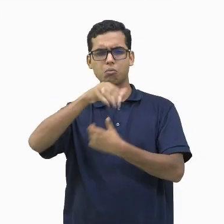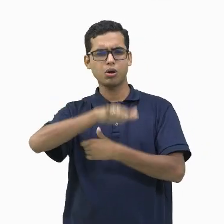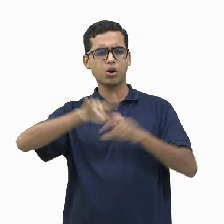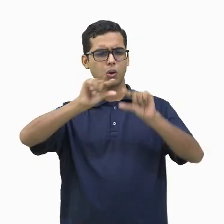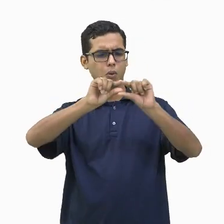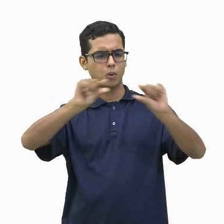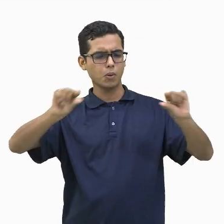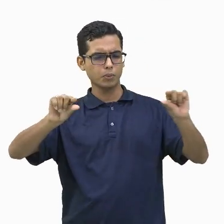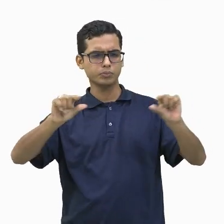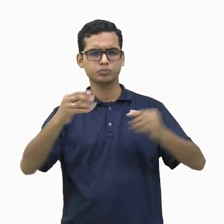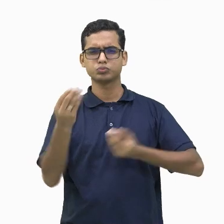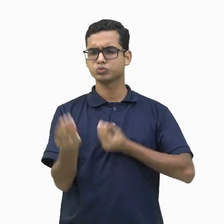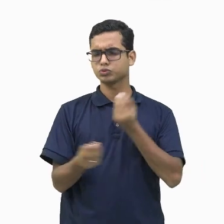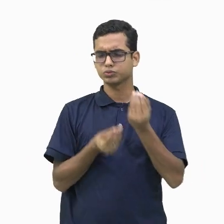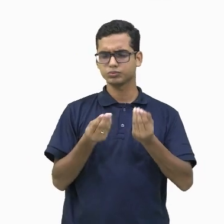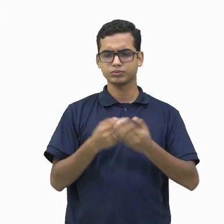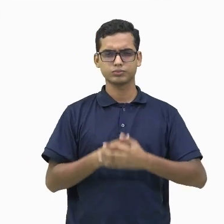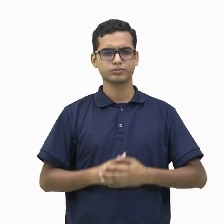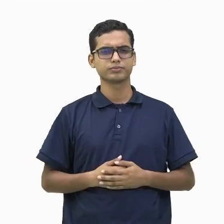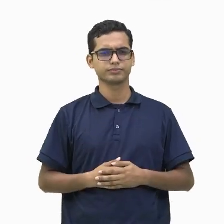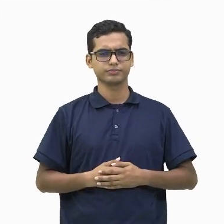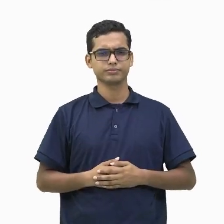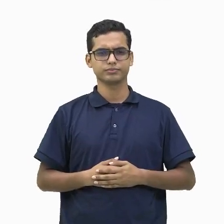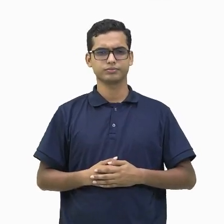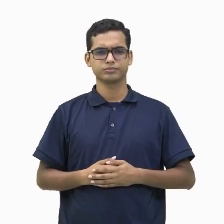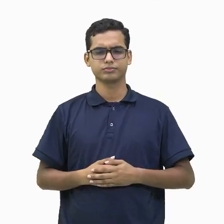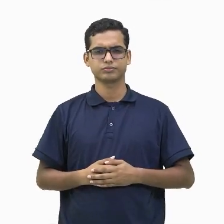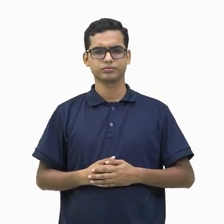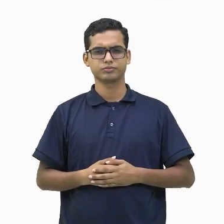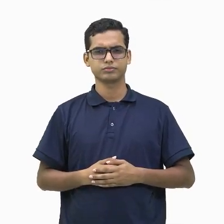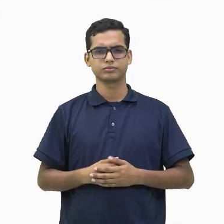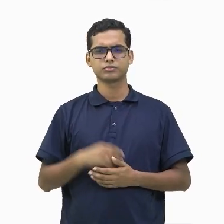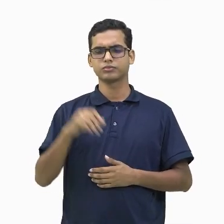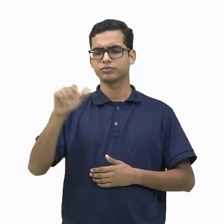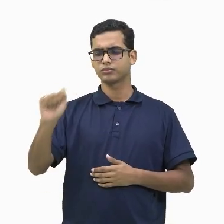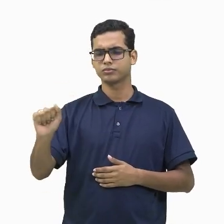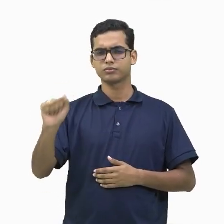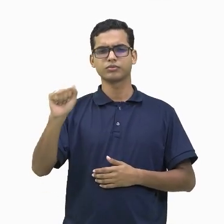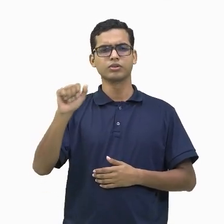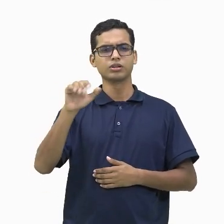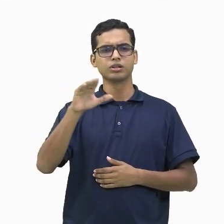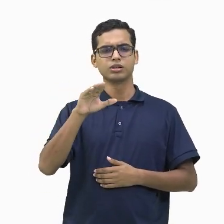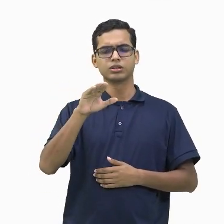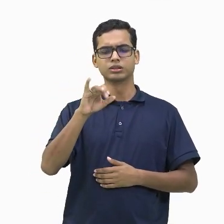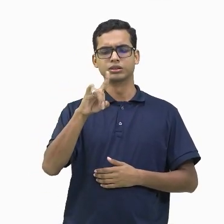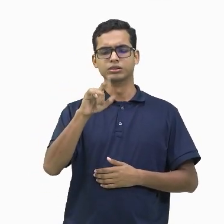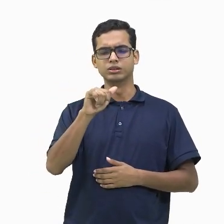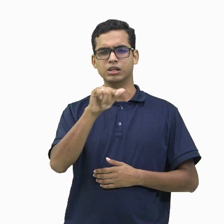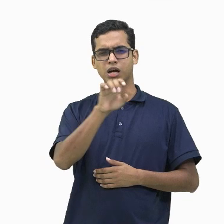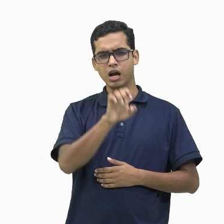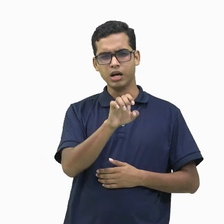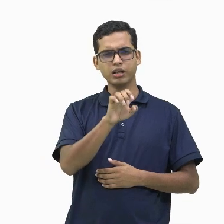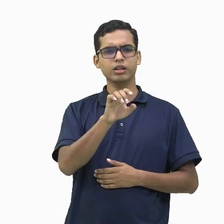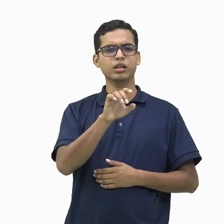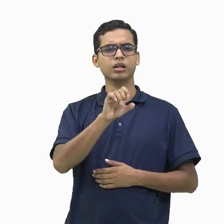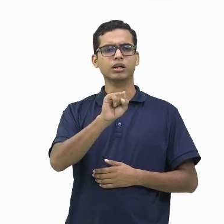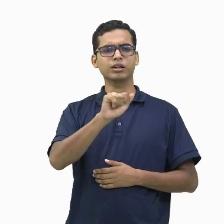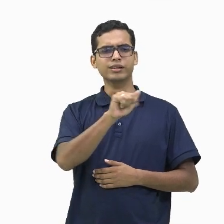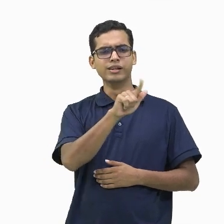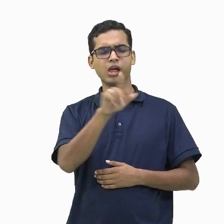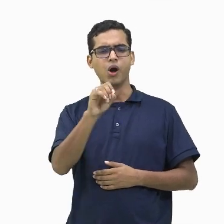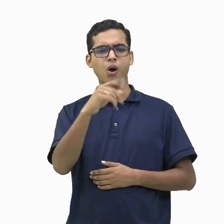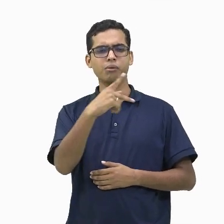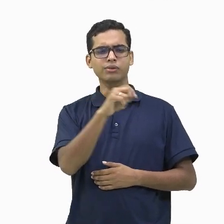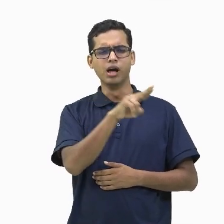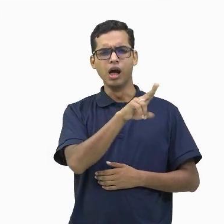expressão longa, acabamos por não dizer tudo isso. A cidade de São Paulo é cheia de surpresas. Disse apenas,